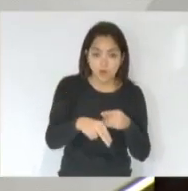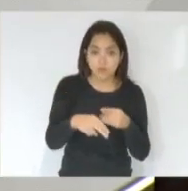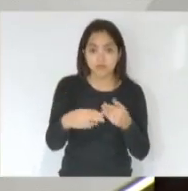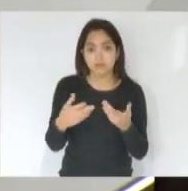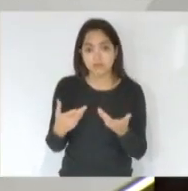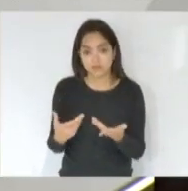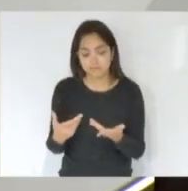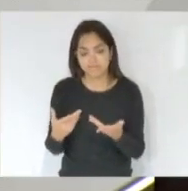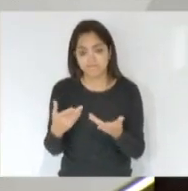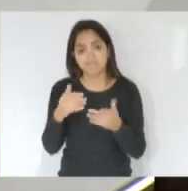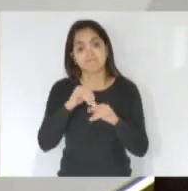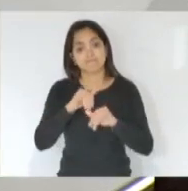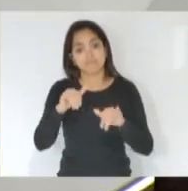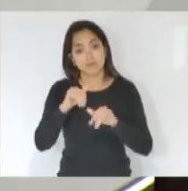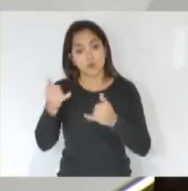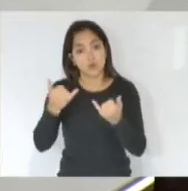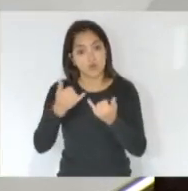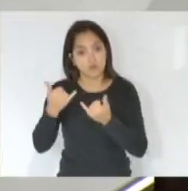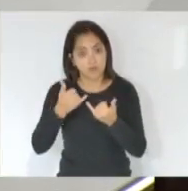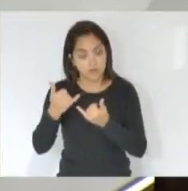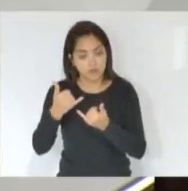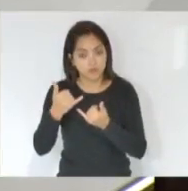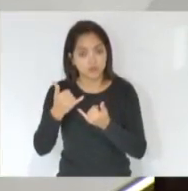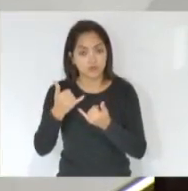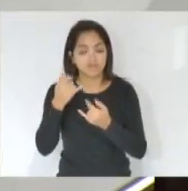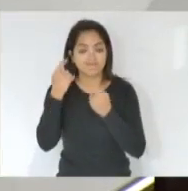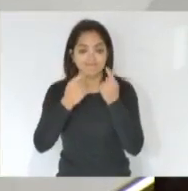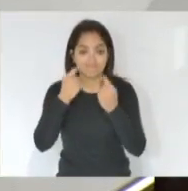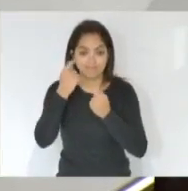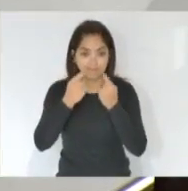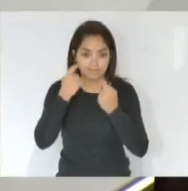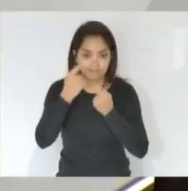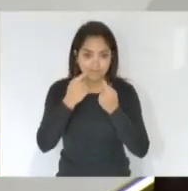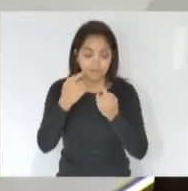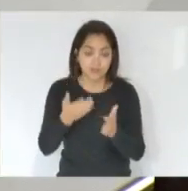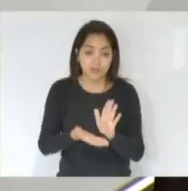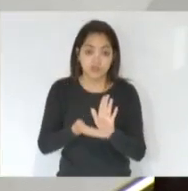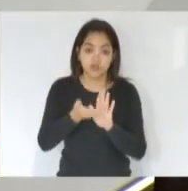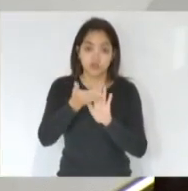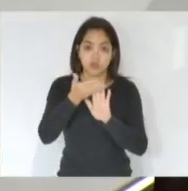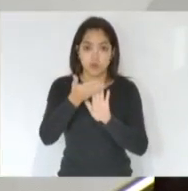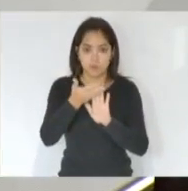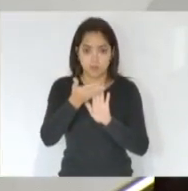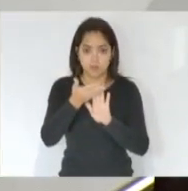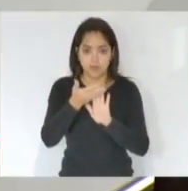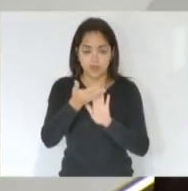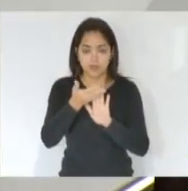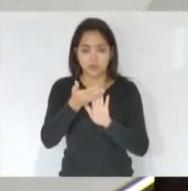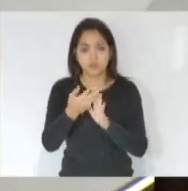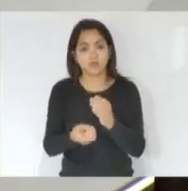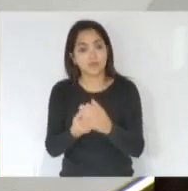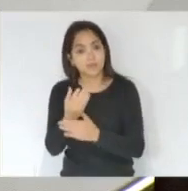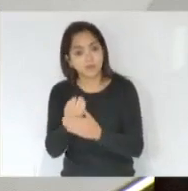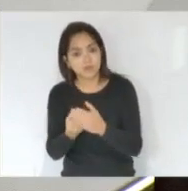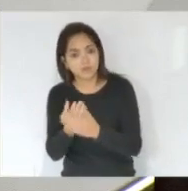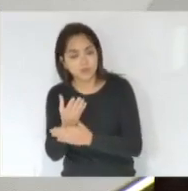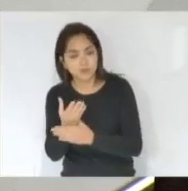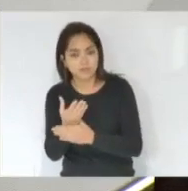com informações preocupantes sobre a possibilidade de aumento de custo de produção e reflexo para a população.